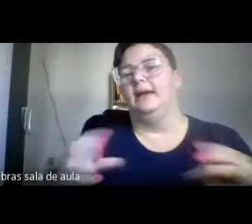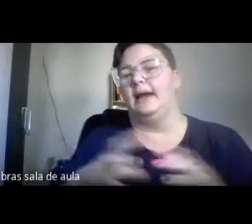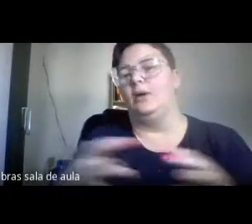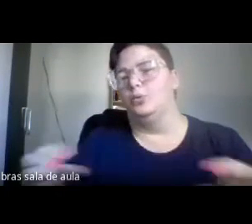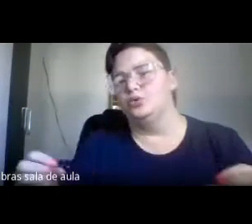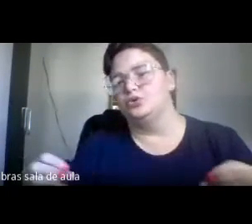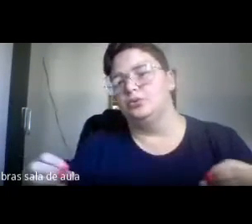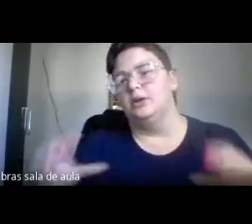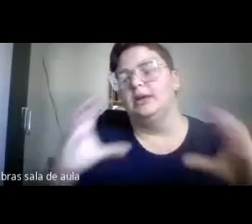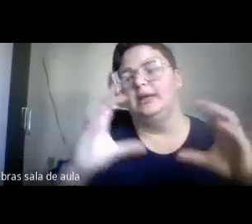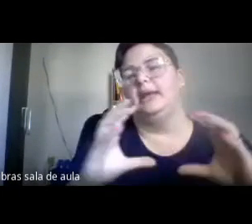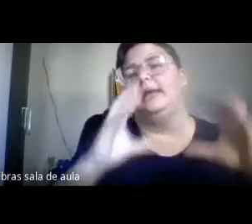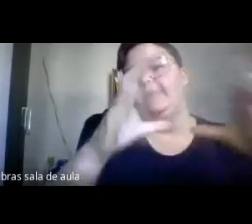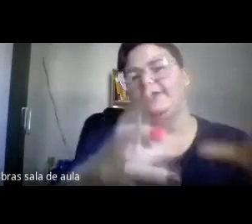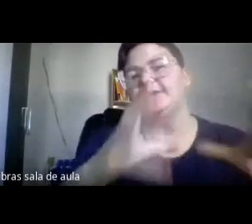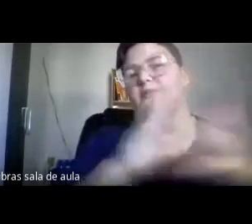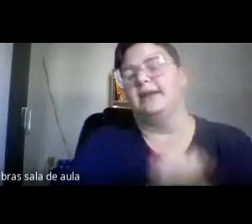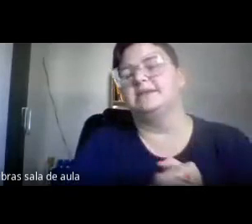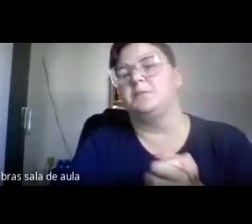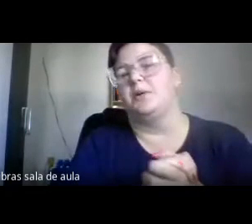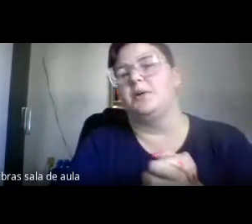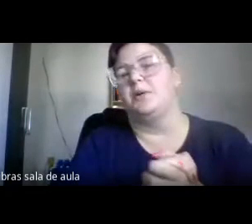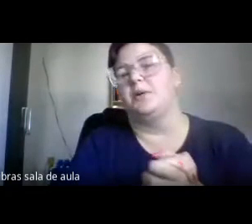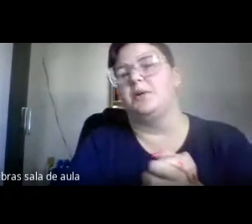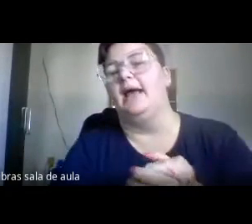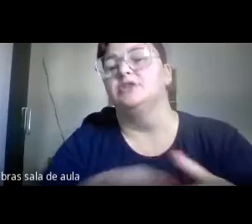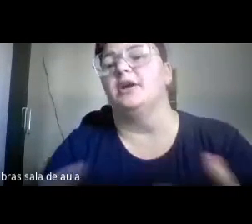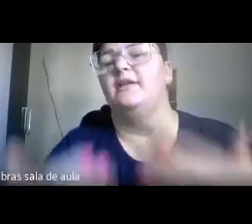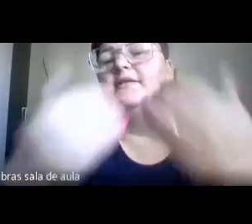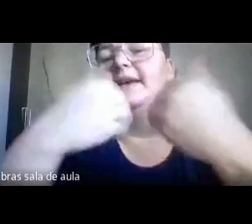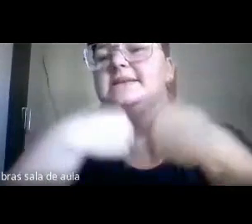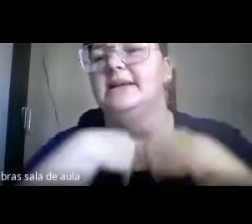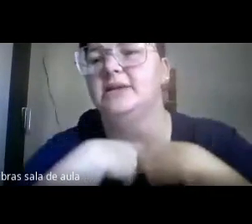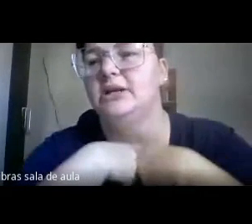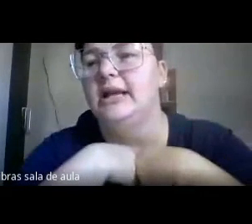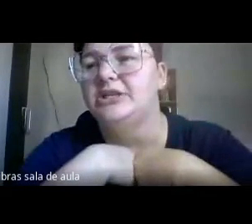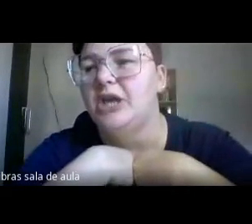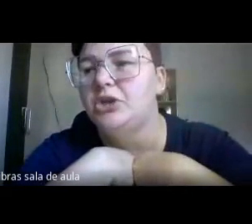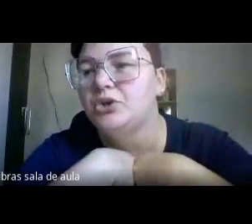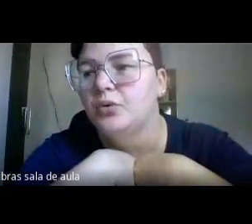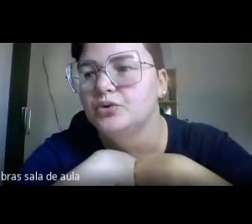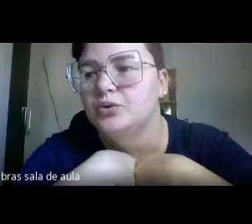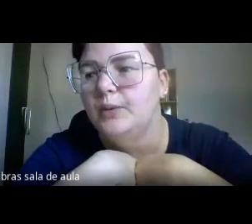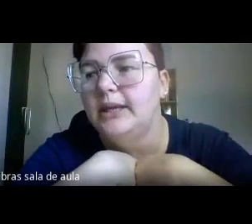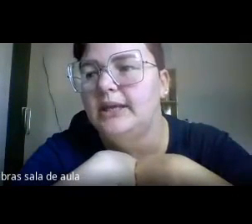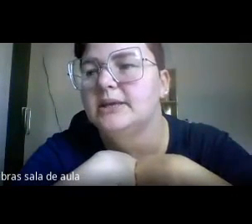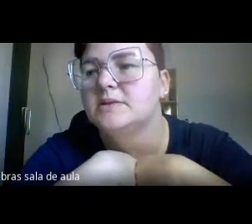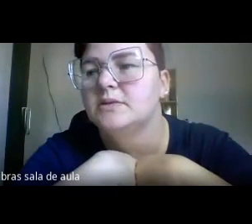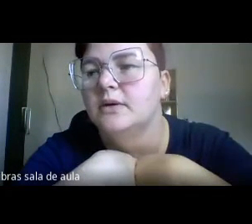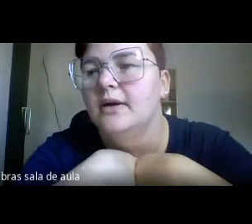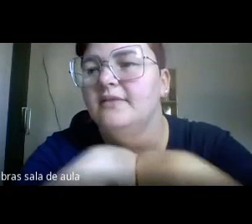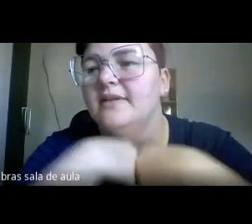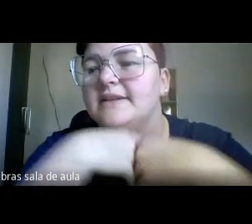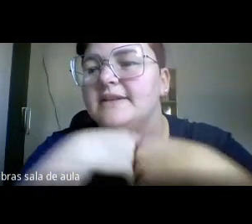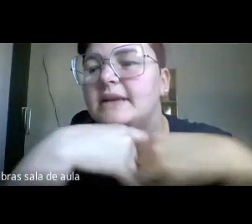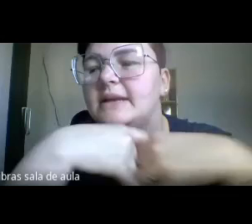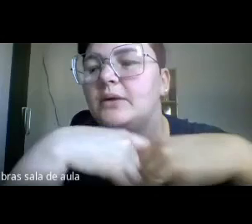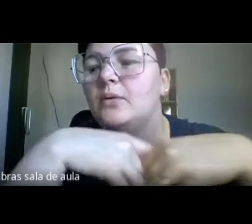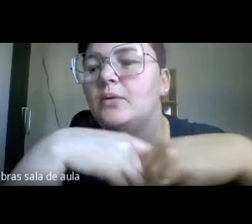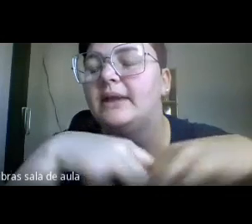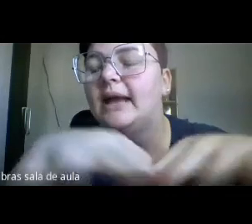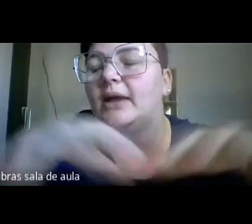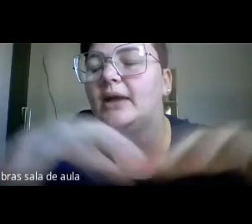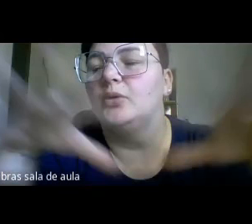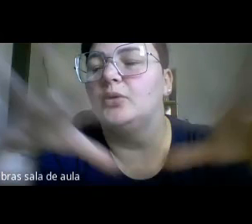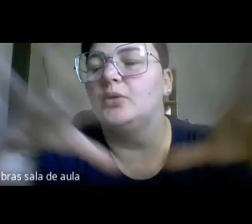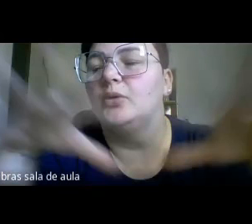né? Gaúcho, e fazer com que eles postem lá. Só que em vez da gente construir isso, fazer com que a